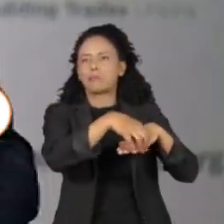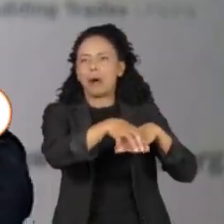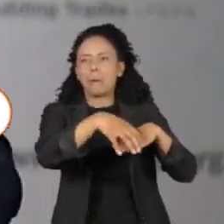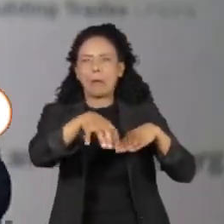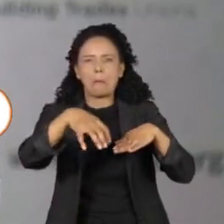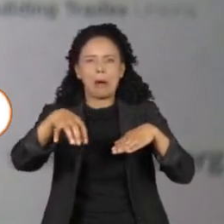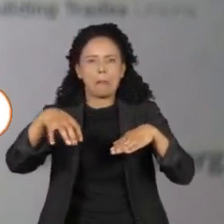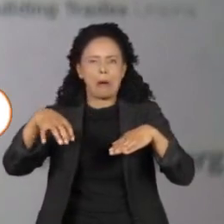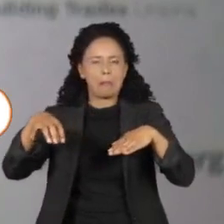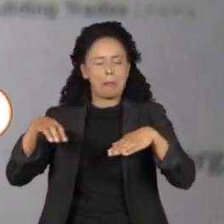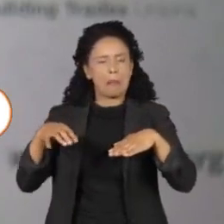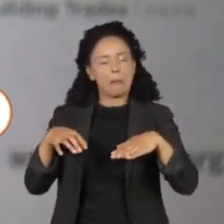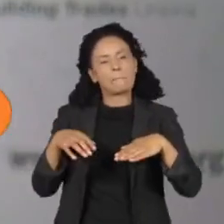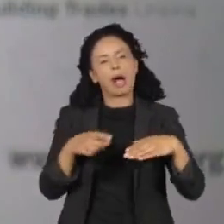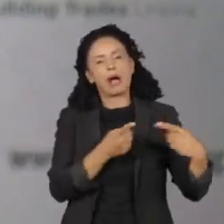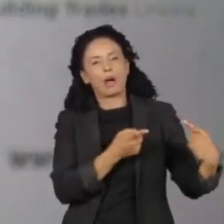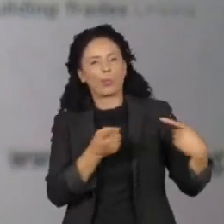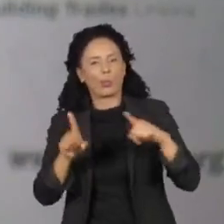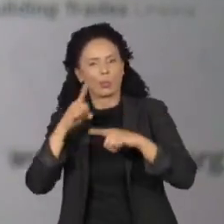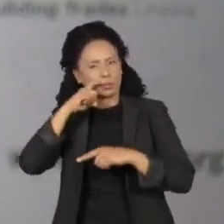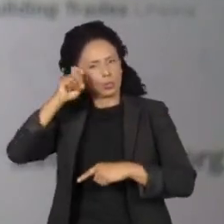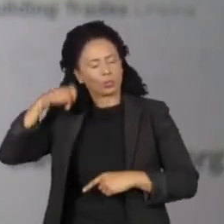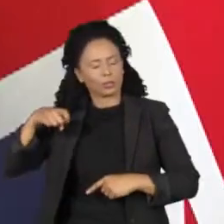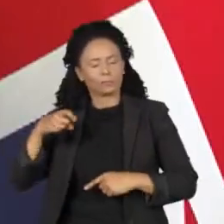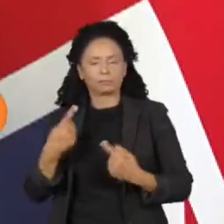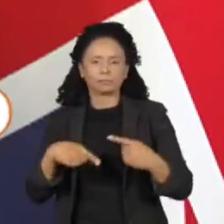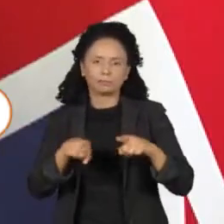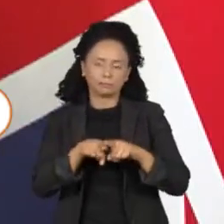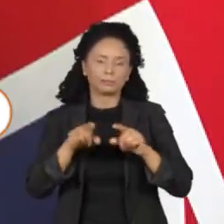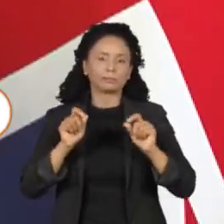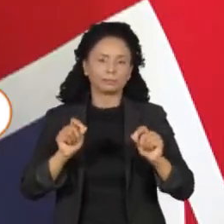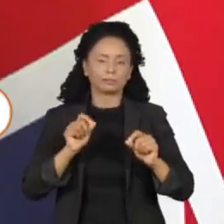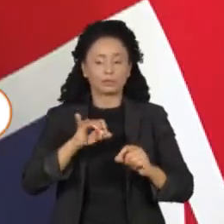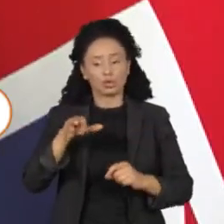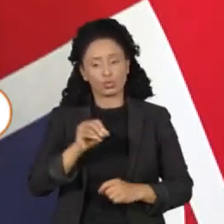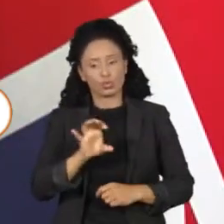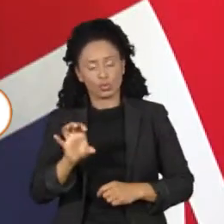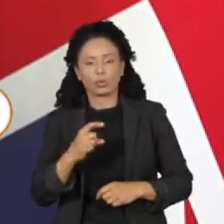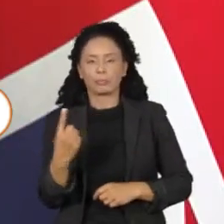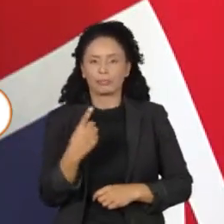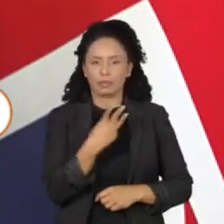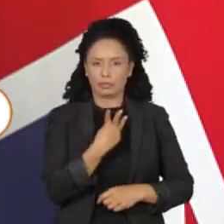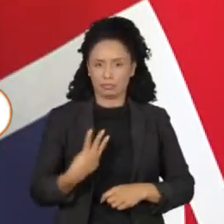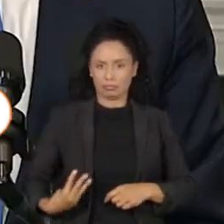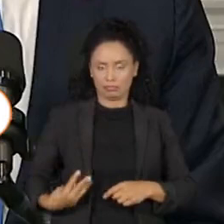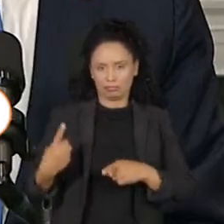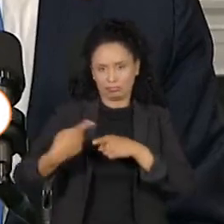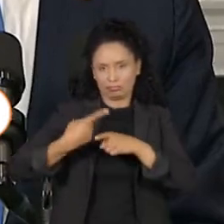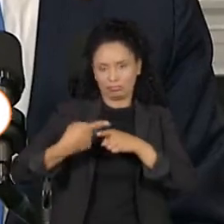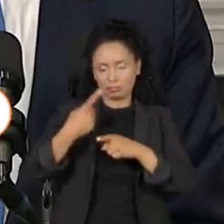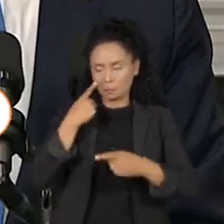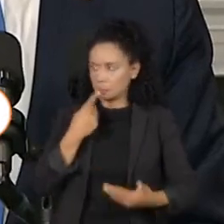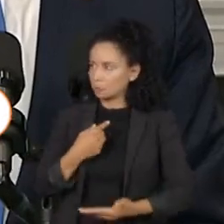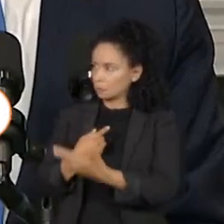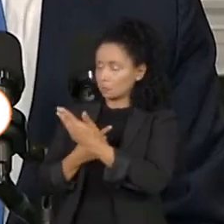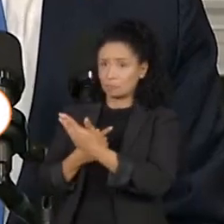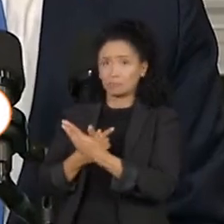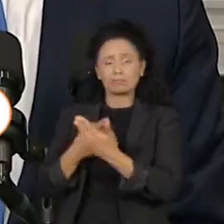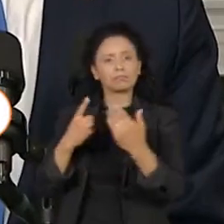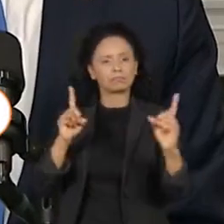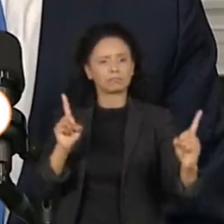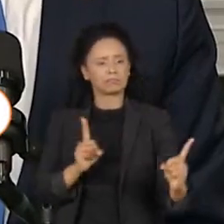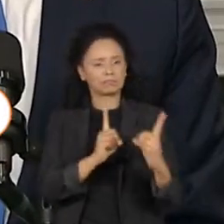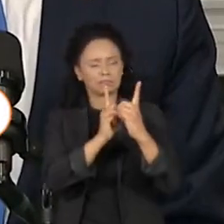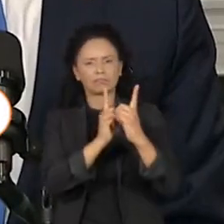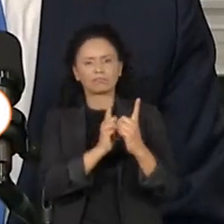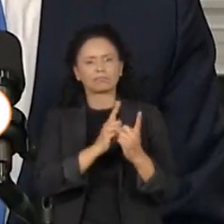na Ucrânia e no primeiro contato entre o presidente John e o novo primeiro-ministro sunaki os dois concordaram em